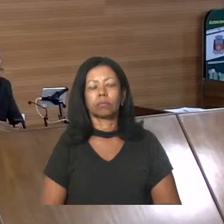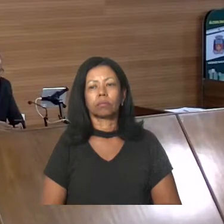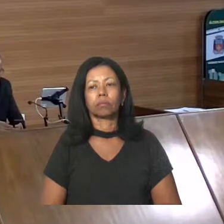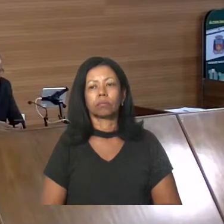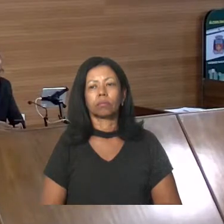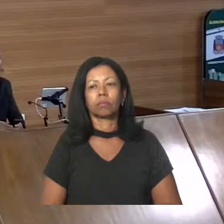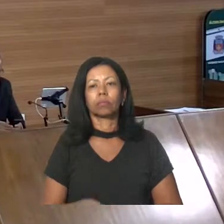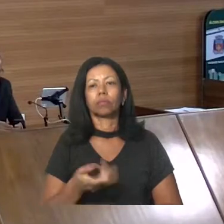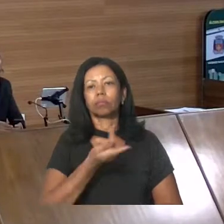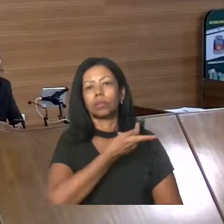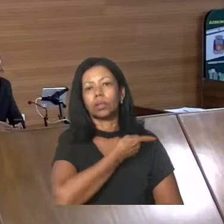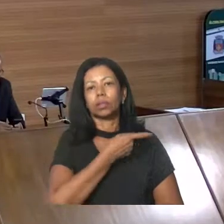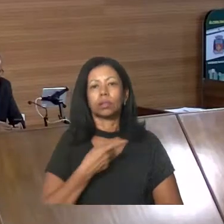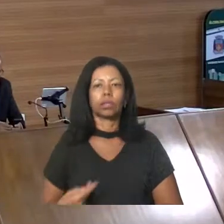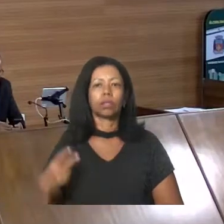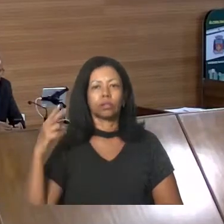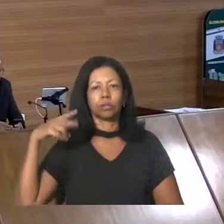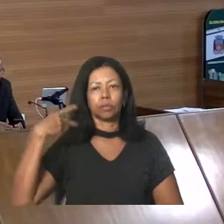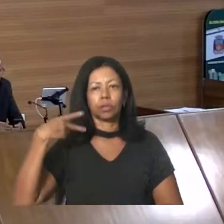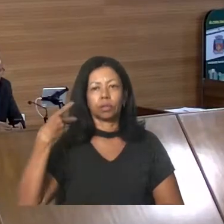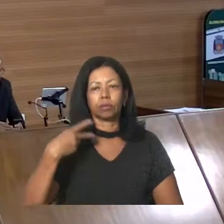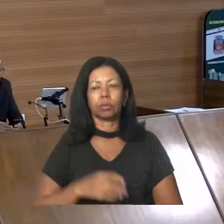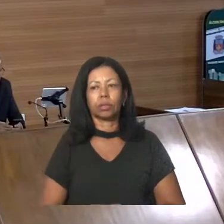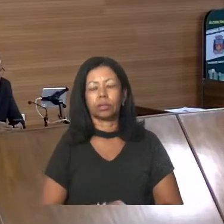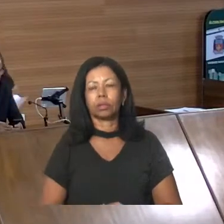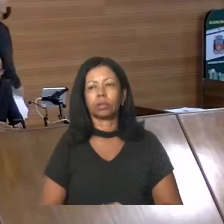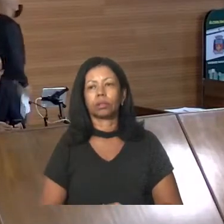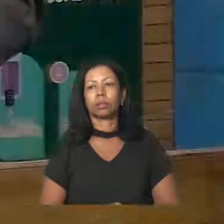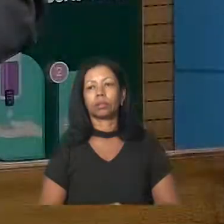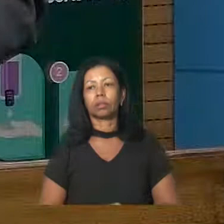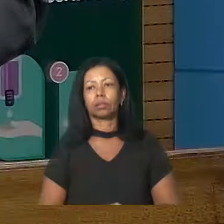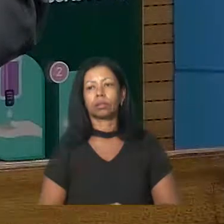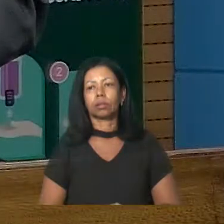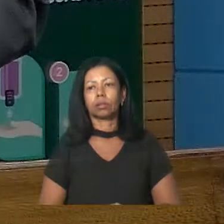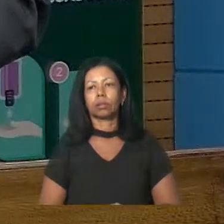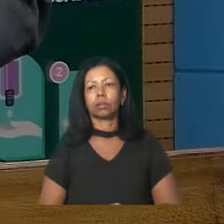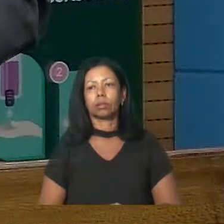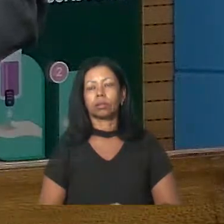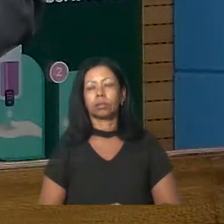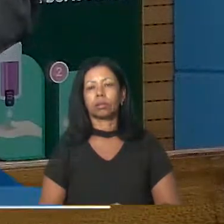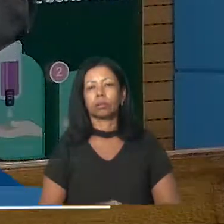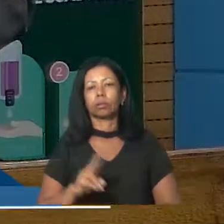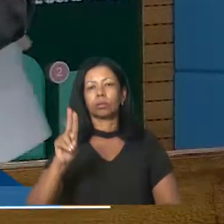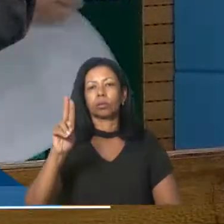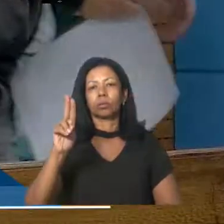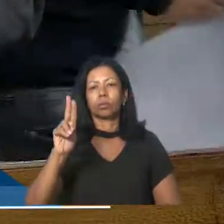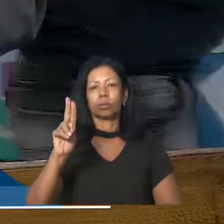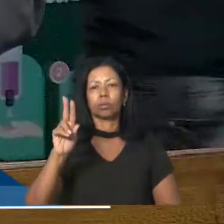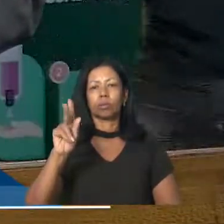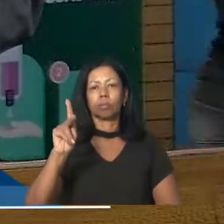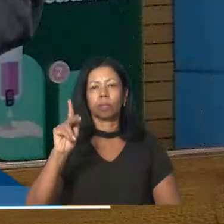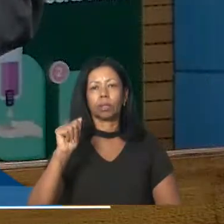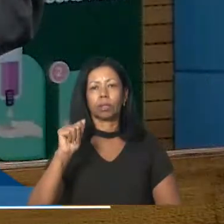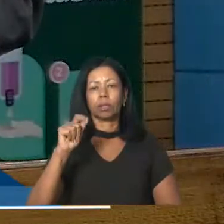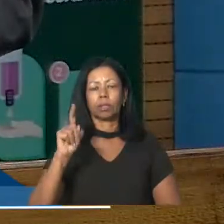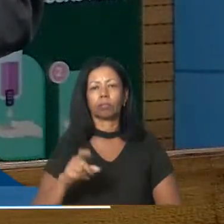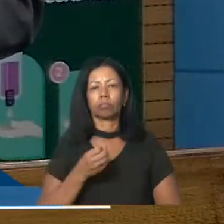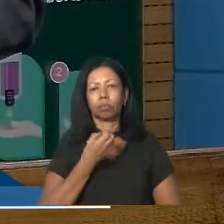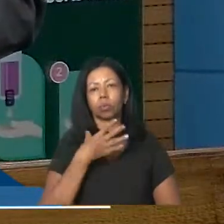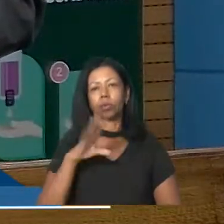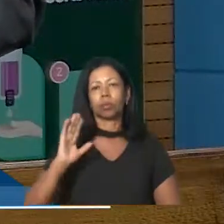Senhor presidente, nobres vereadores, a unidade do pronto atendimento UPA é uma ferramenta importantíssima na nossa